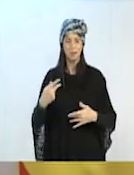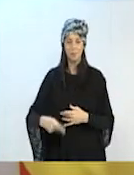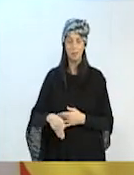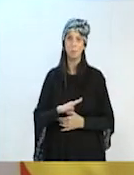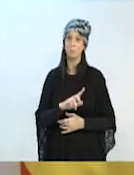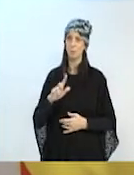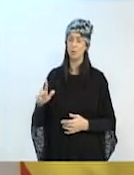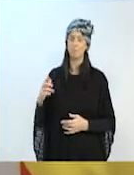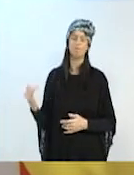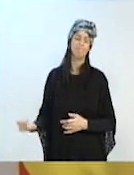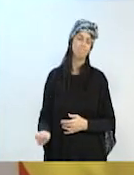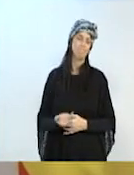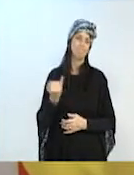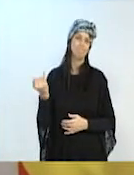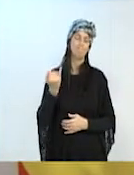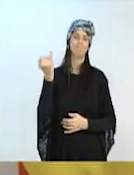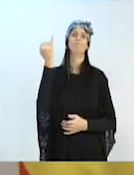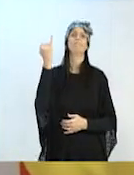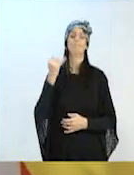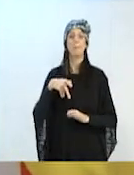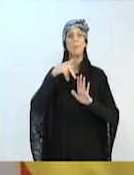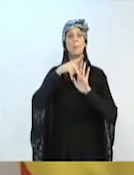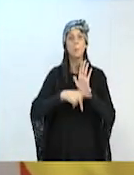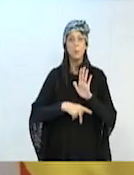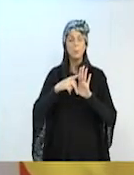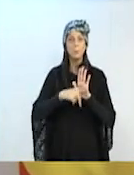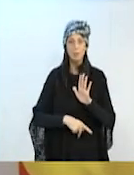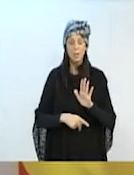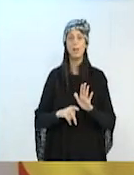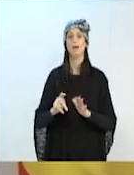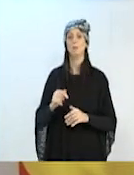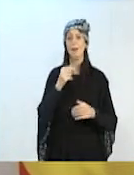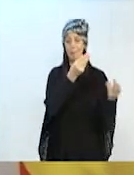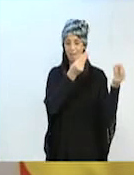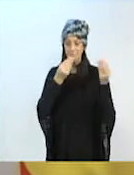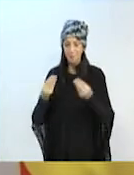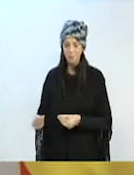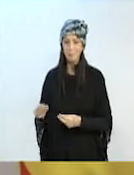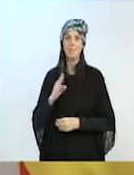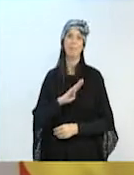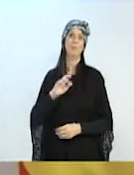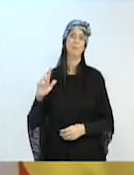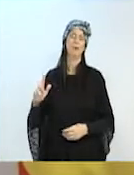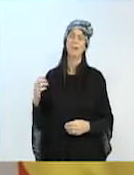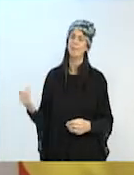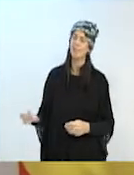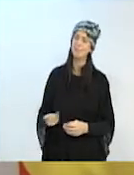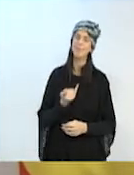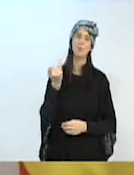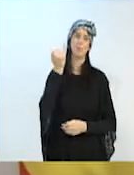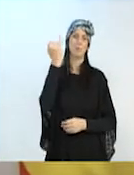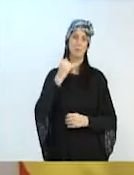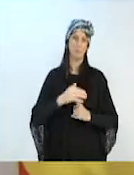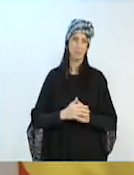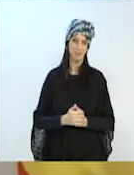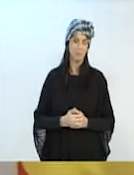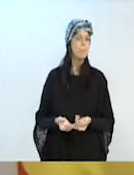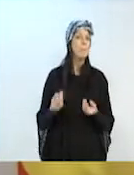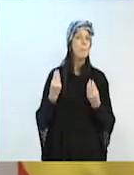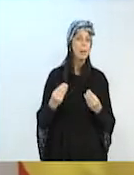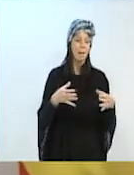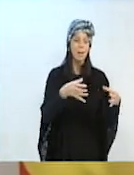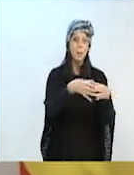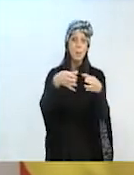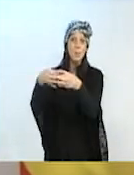É de extrema importância que esse projeto seja apresentado a esta casa, senhoras vereadoras, senhores vereadores, para que esses grupos